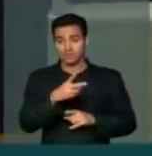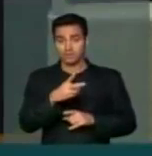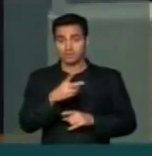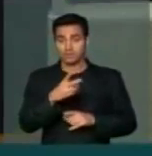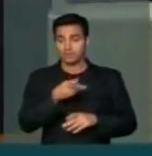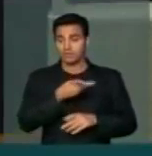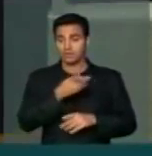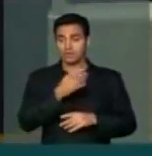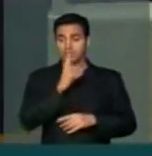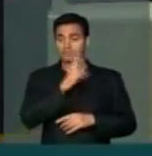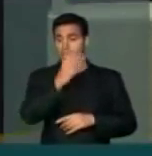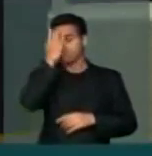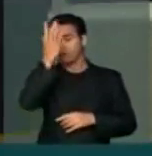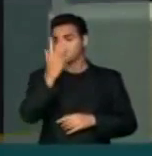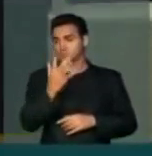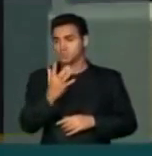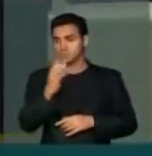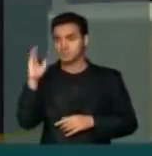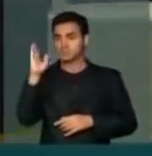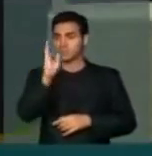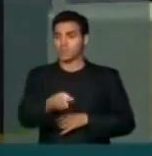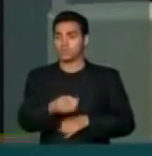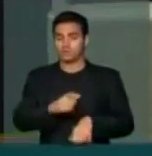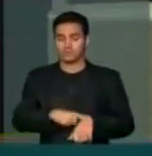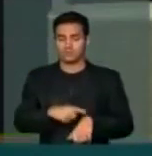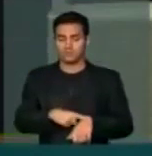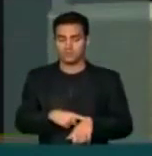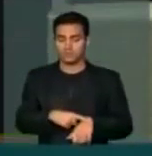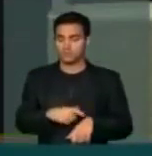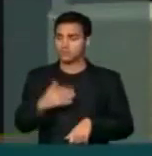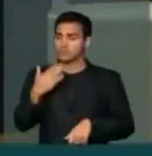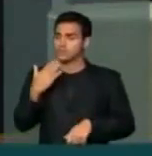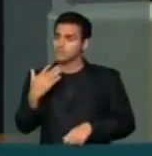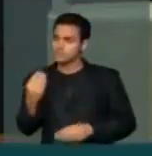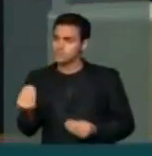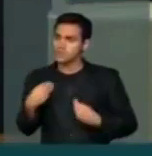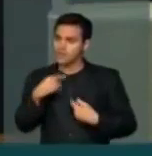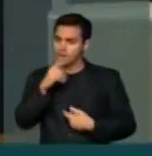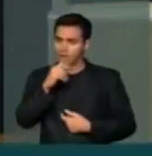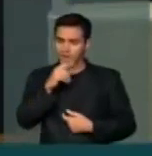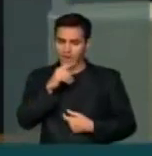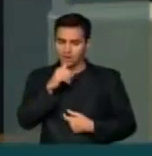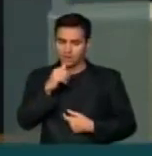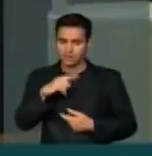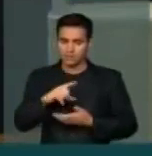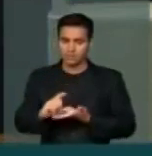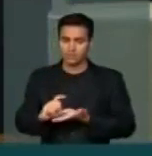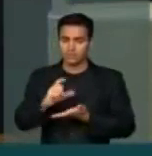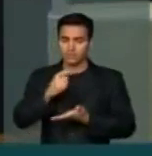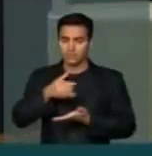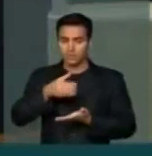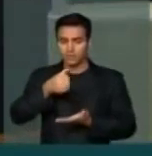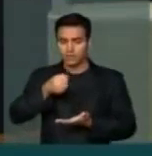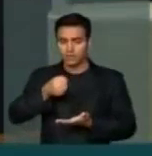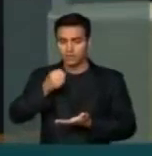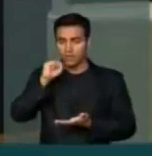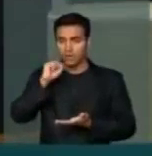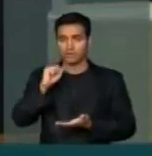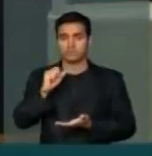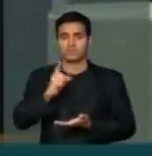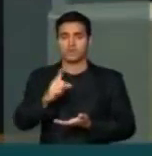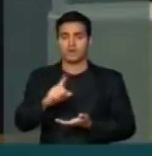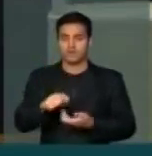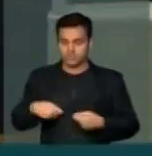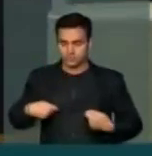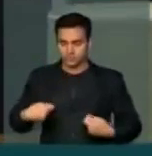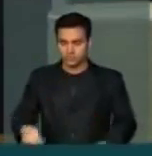o sobrinho, ele disse: meu filho, me dê um pouquinho d'água. No copo, seu Lunga? Ele disse: não, bota no chão e vem